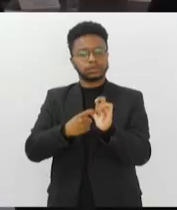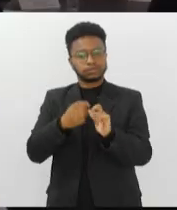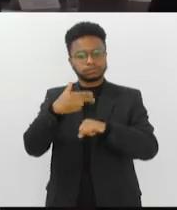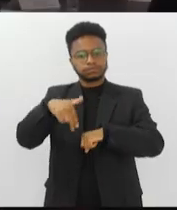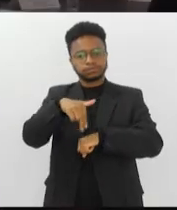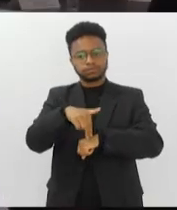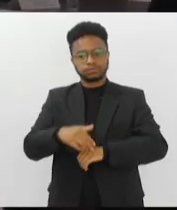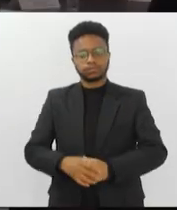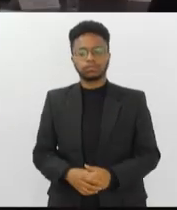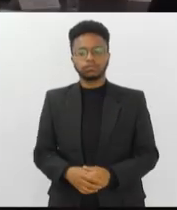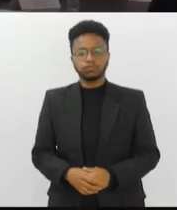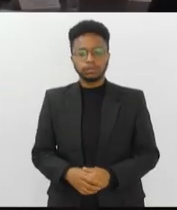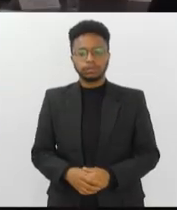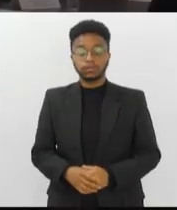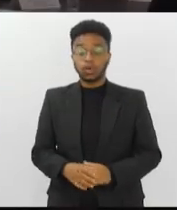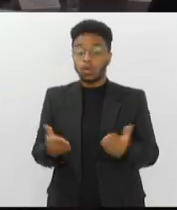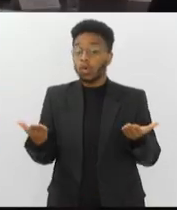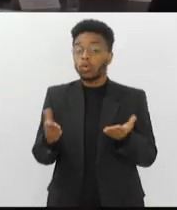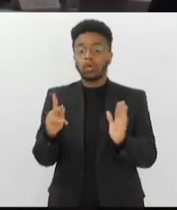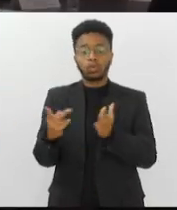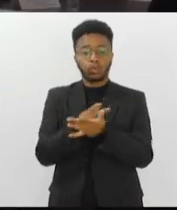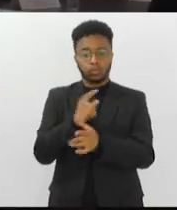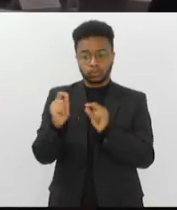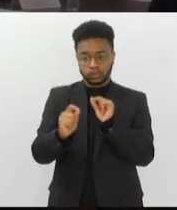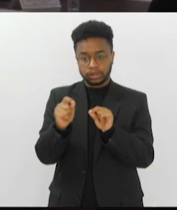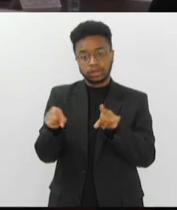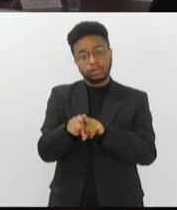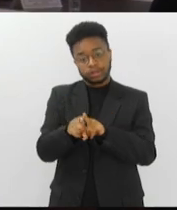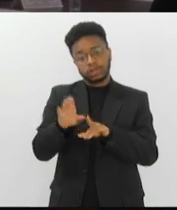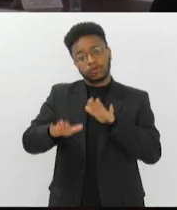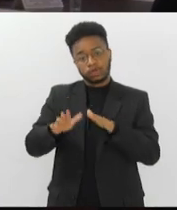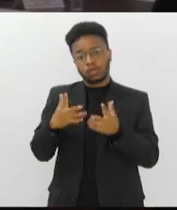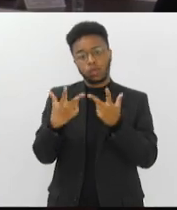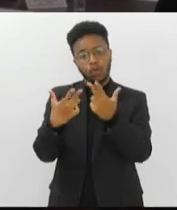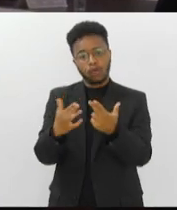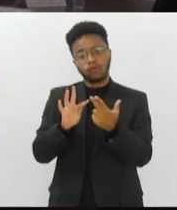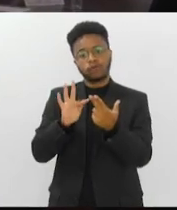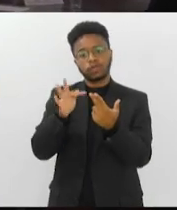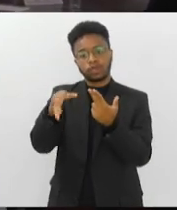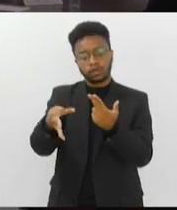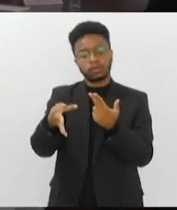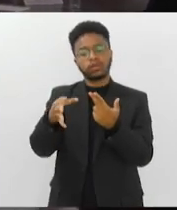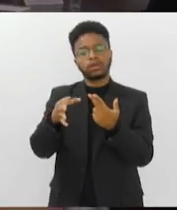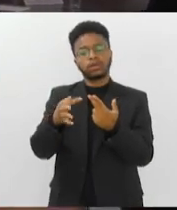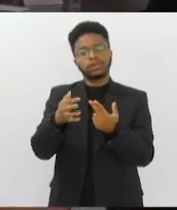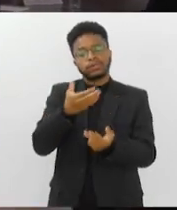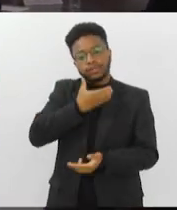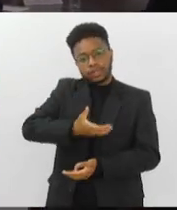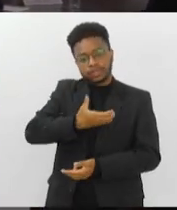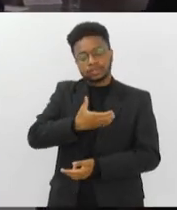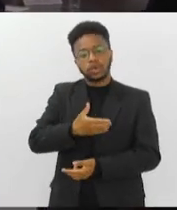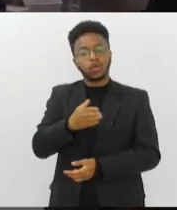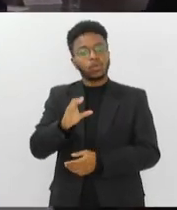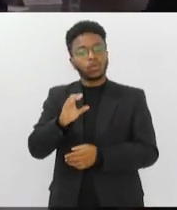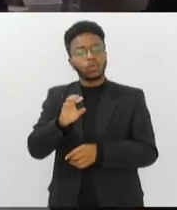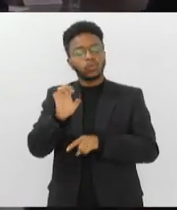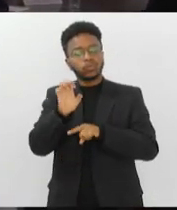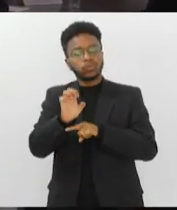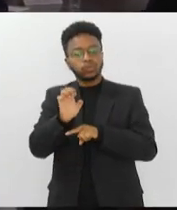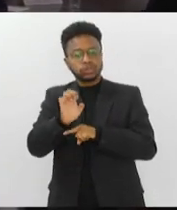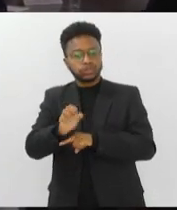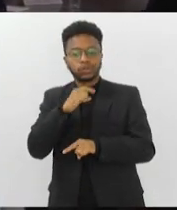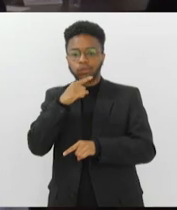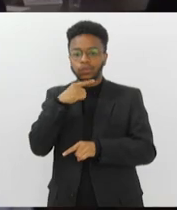União. O que está acontecendo hoje, e que deve ser assim no final do ano, é que o estado não está conseguindo produzir receita para pagar